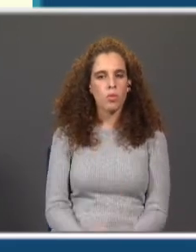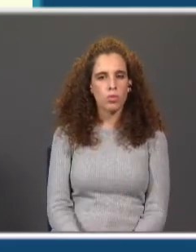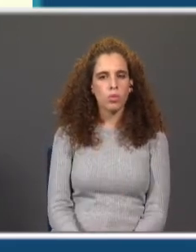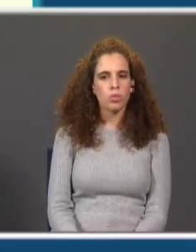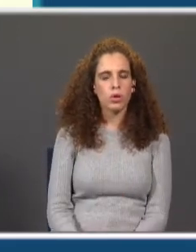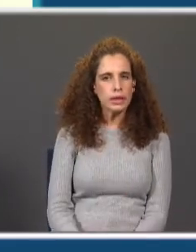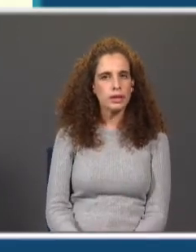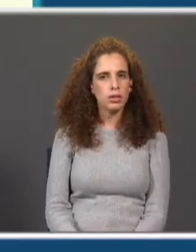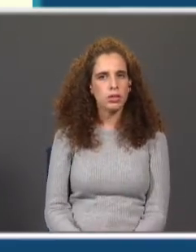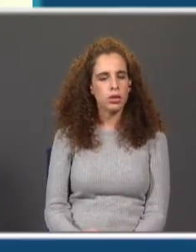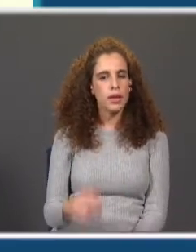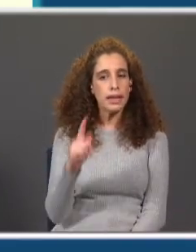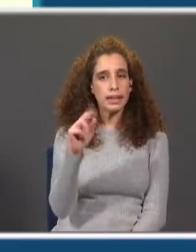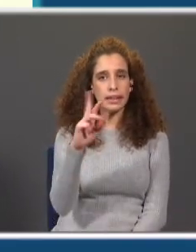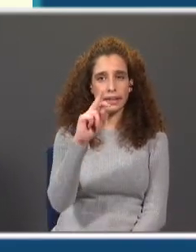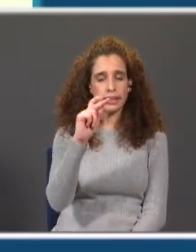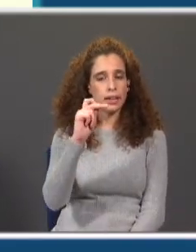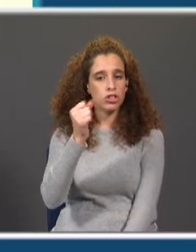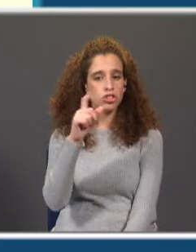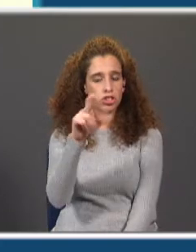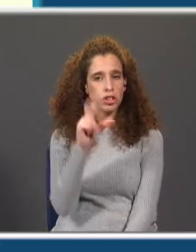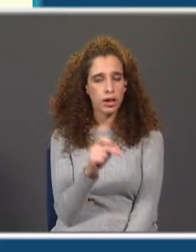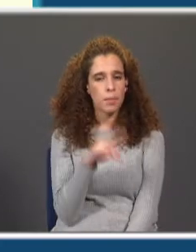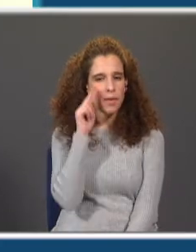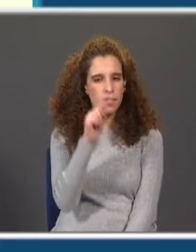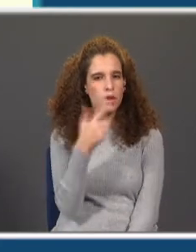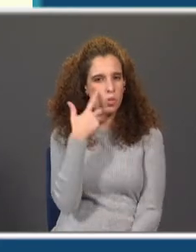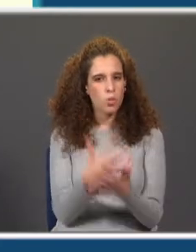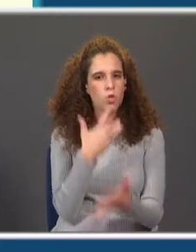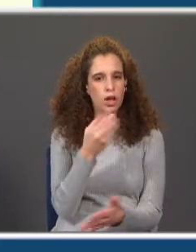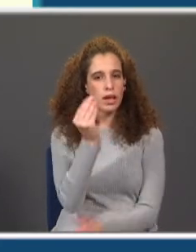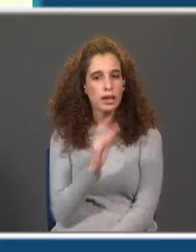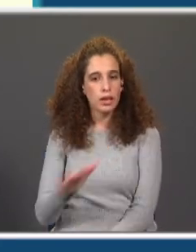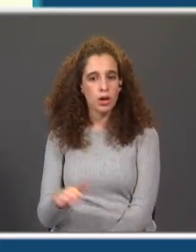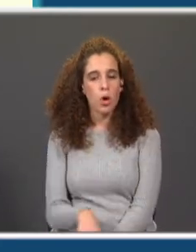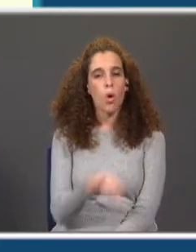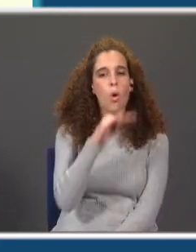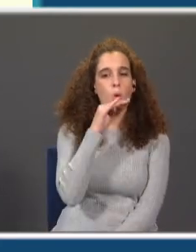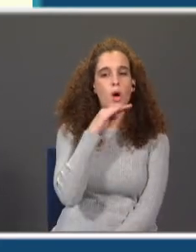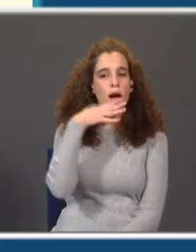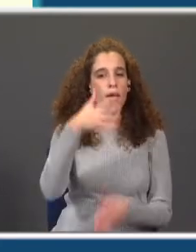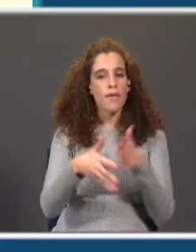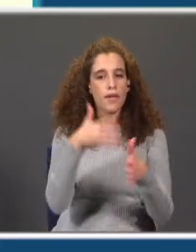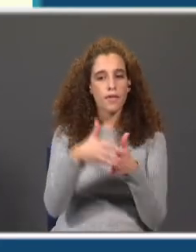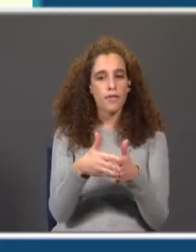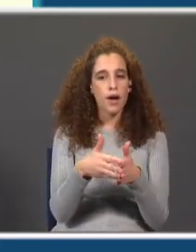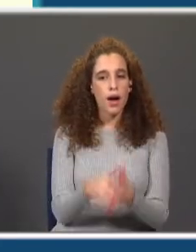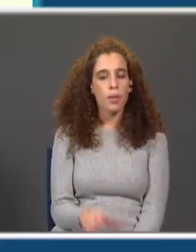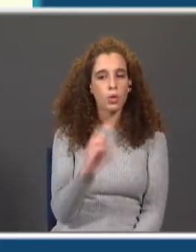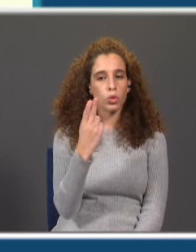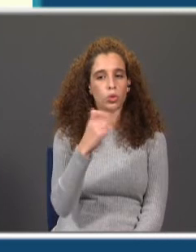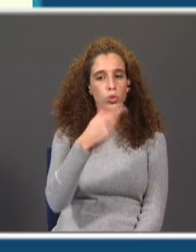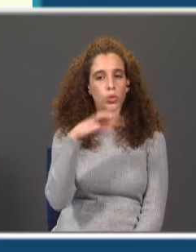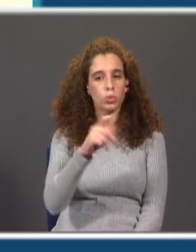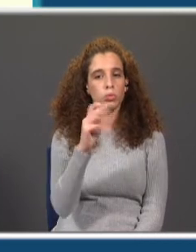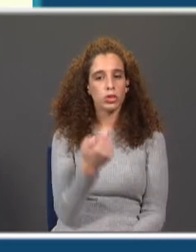e o alcance do grito materno para ver o efeito que ele tinha nas crianças. O cão da fábrica de cortumes acendia latidos